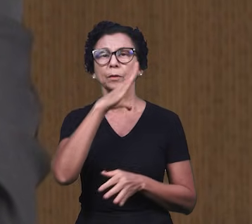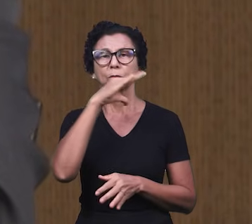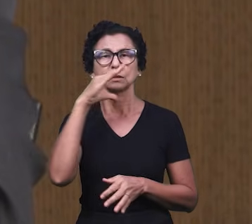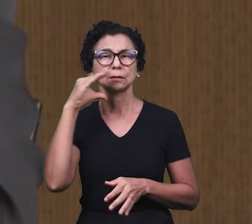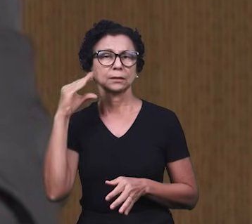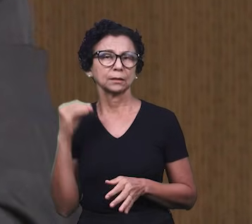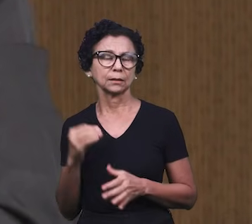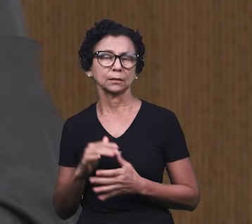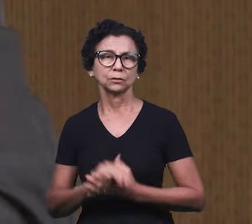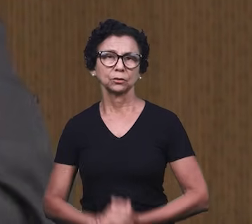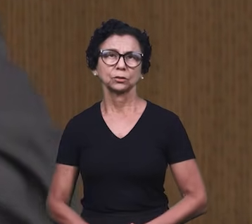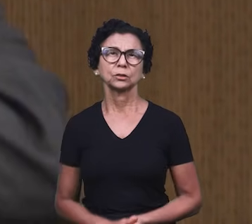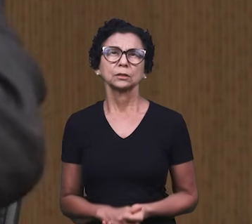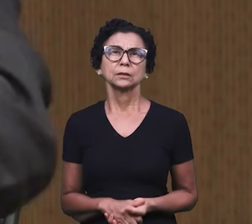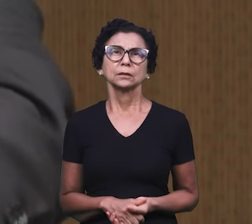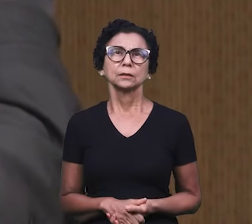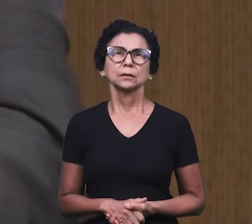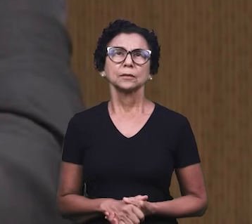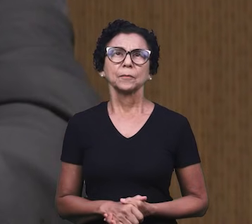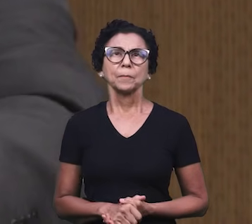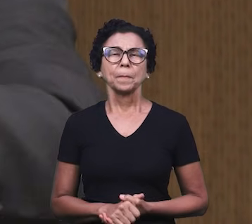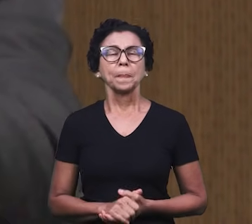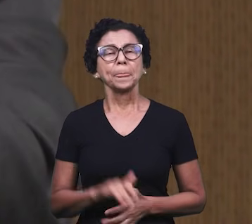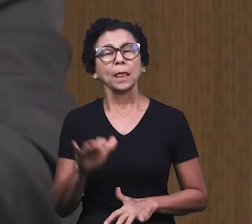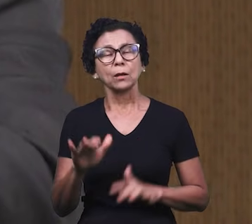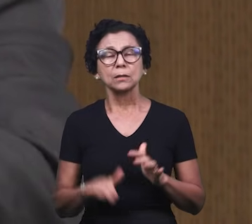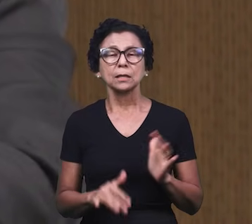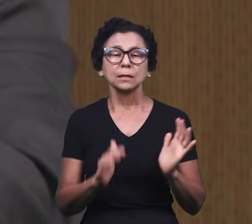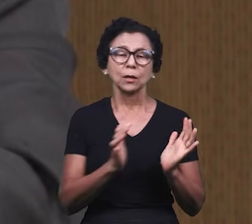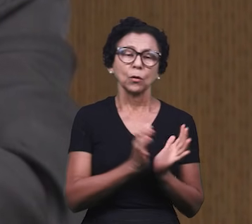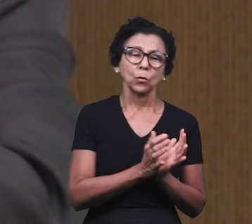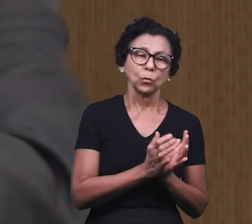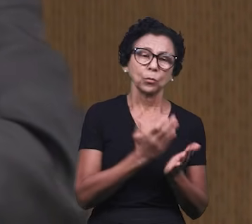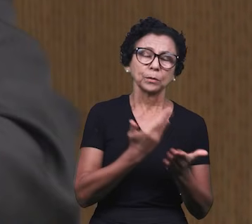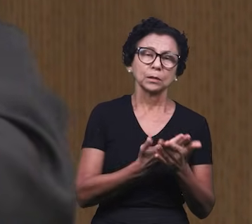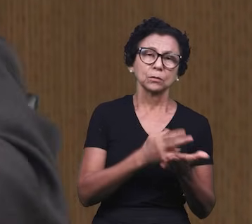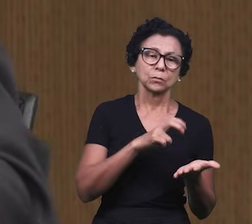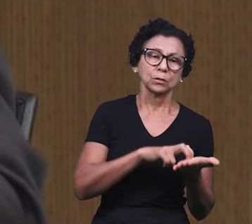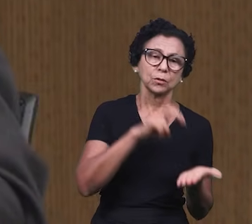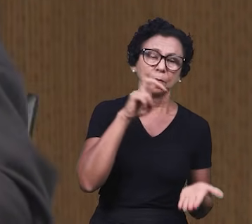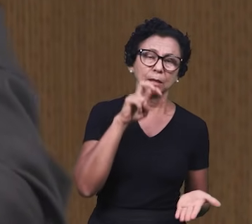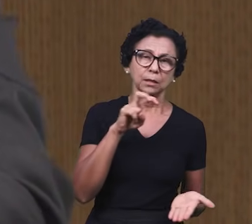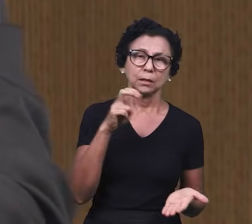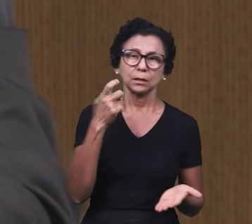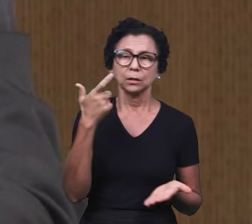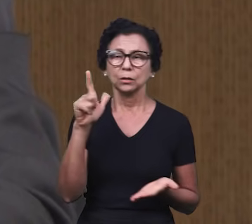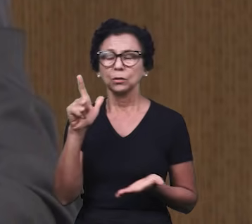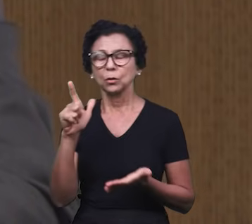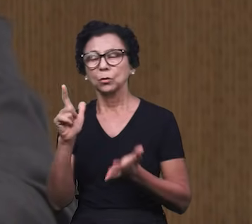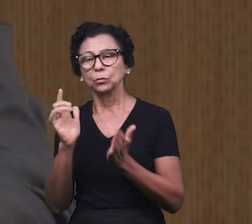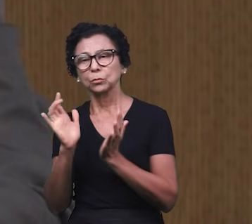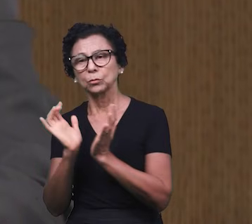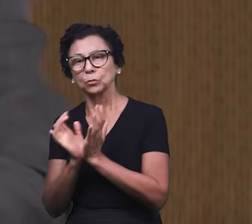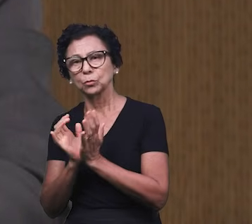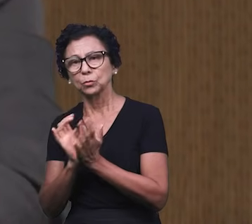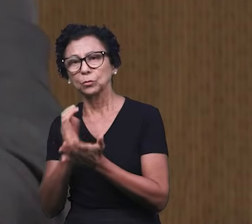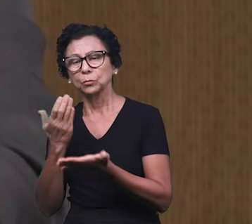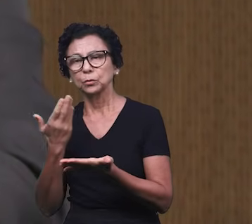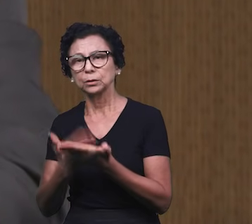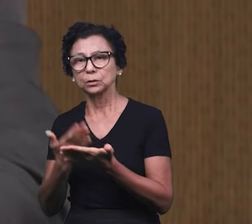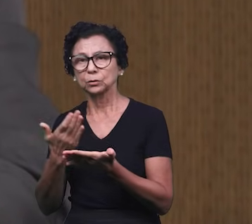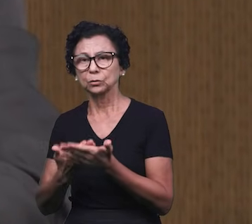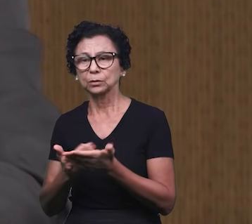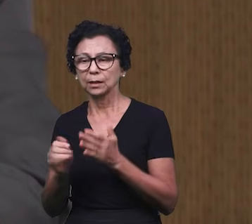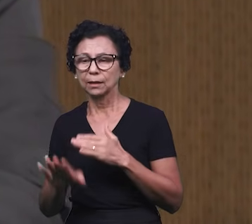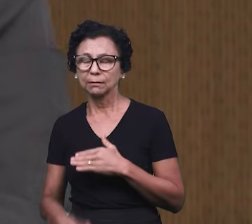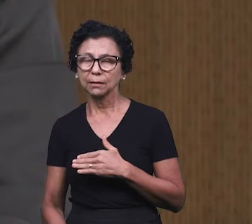coloca mais para as crianças, porque a criança que estuda à tarde vê de manhã, a que estuda de manhã vê à tarde, porque das 14 até as 16 também é horário para